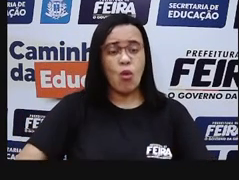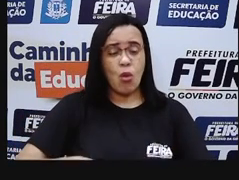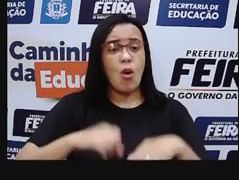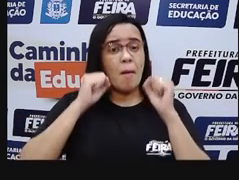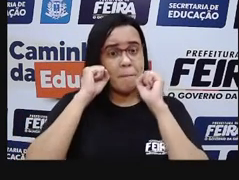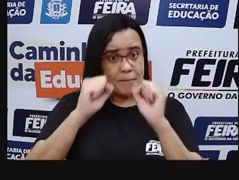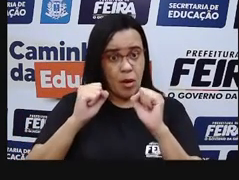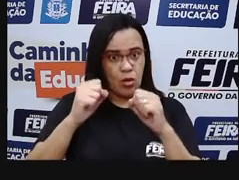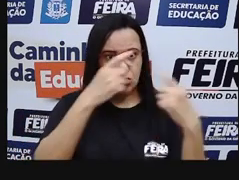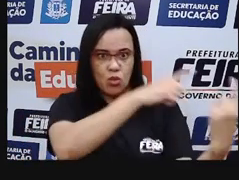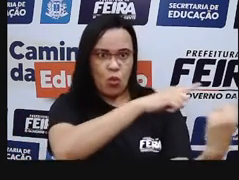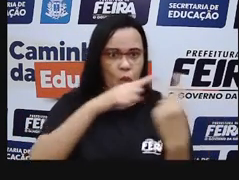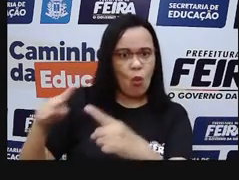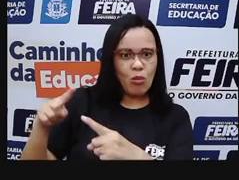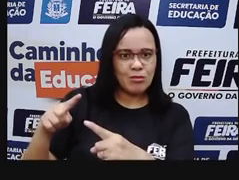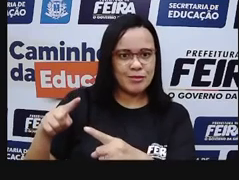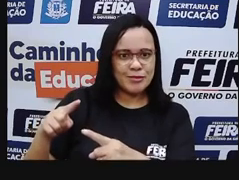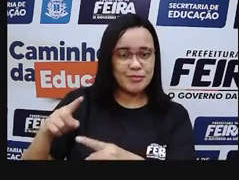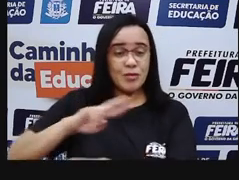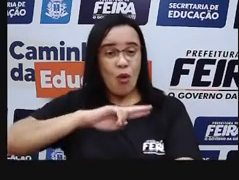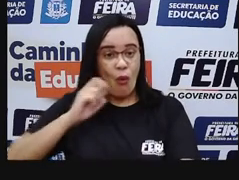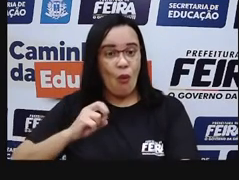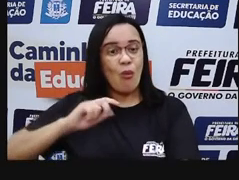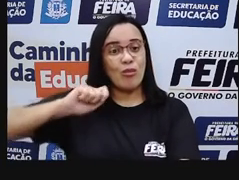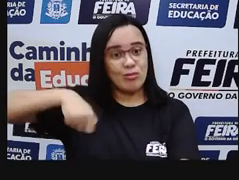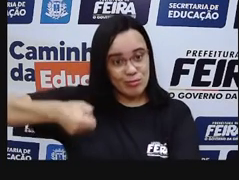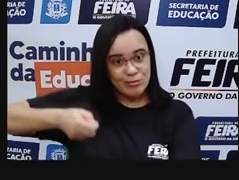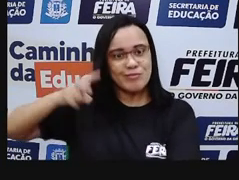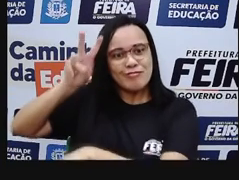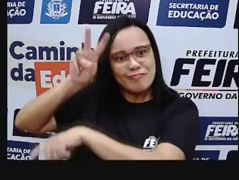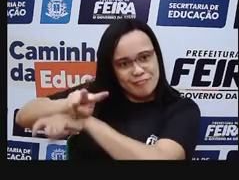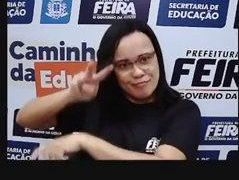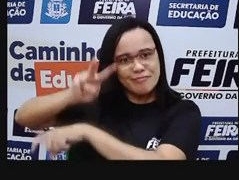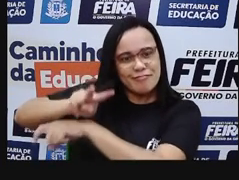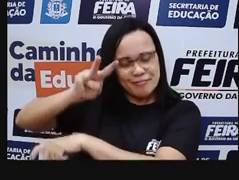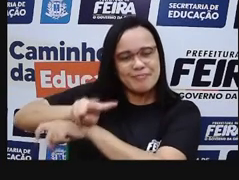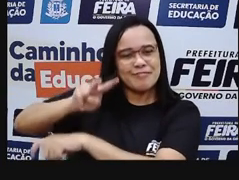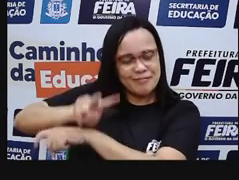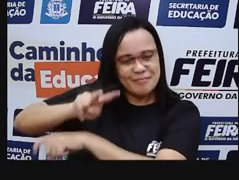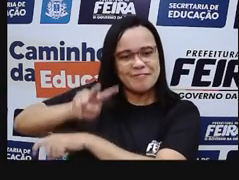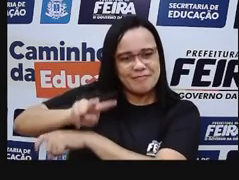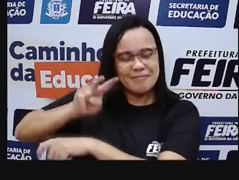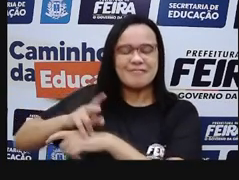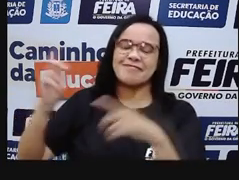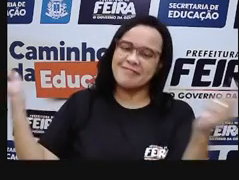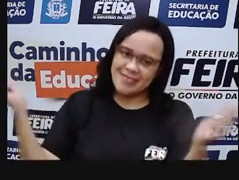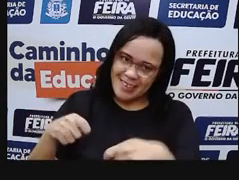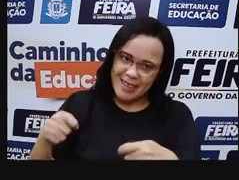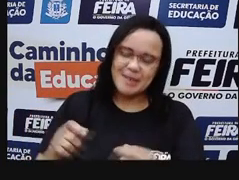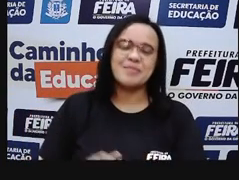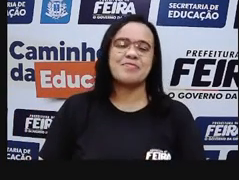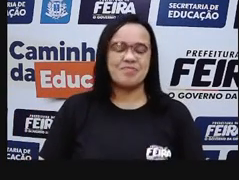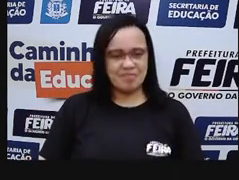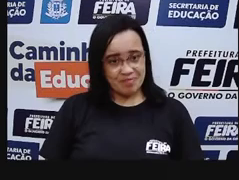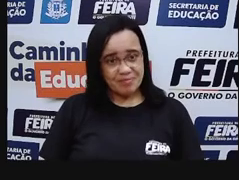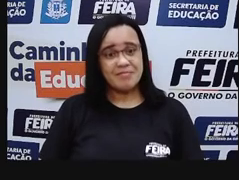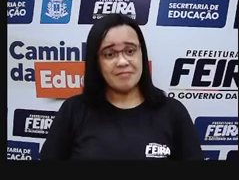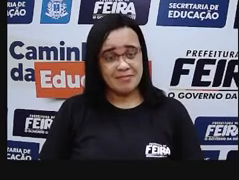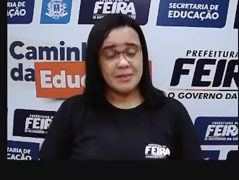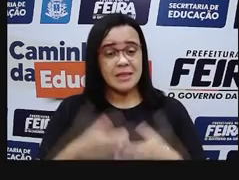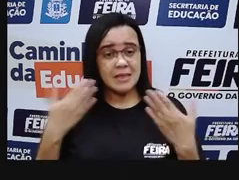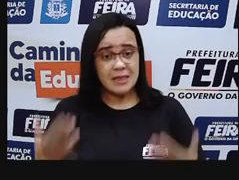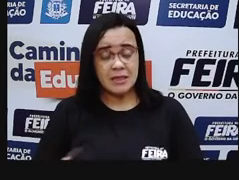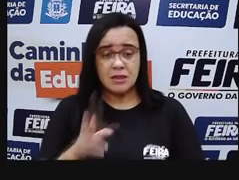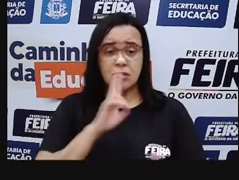tem como combater assim como me defender E aí no máximo que a gente pode ter a gente pode ser ou uma resposta